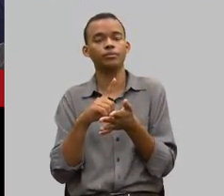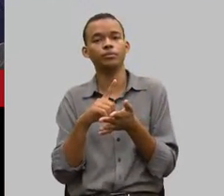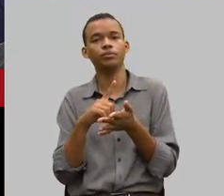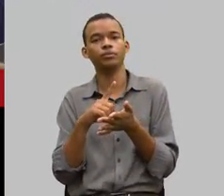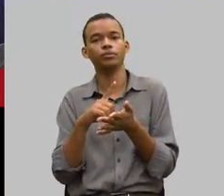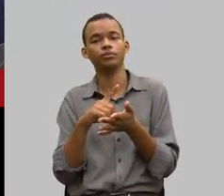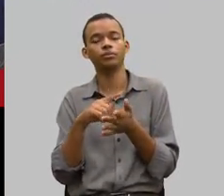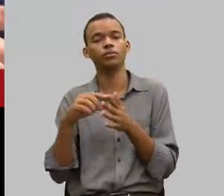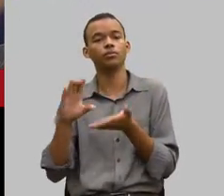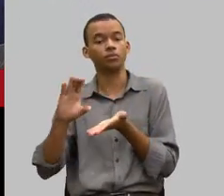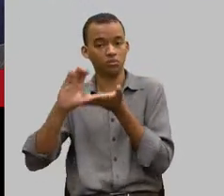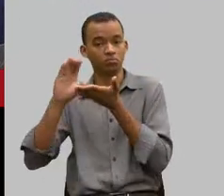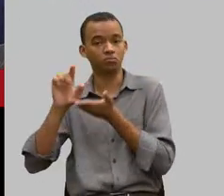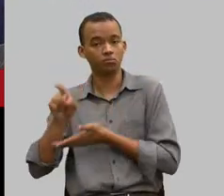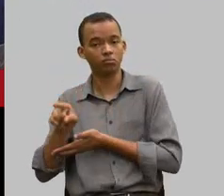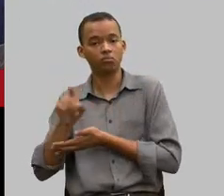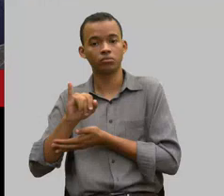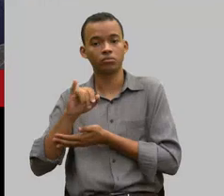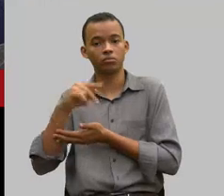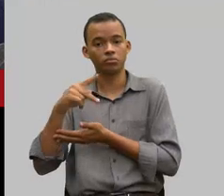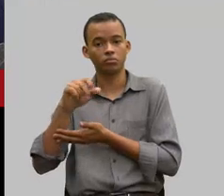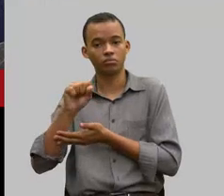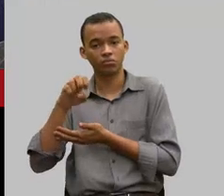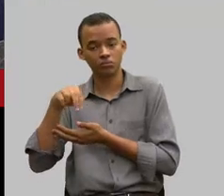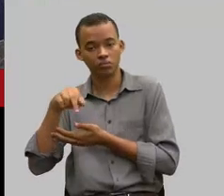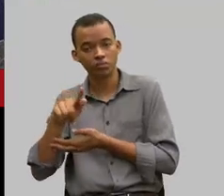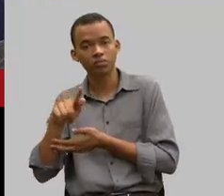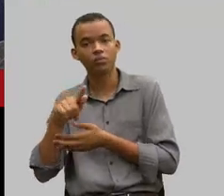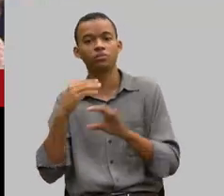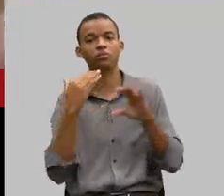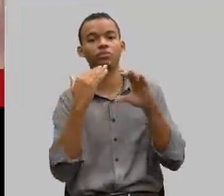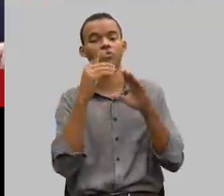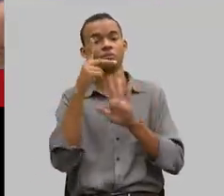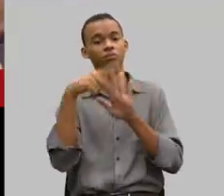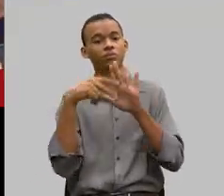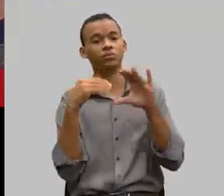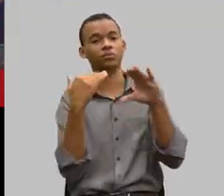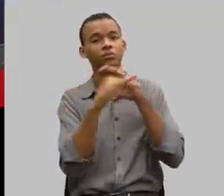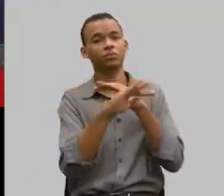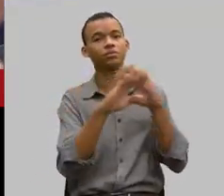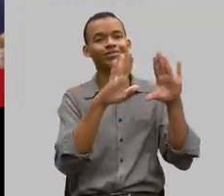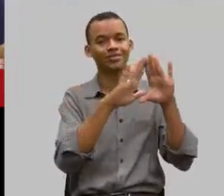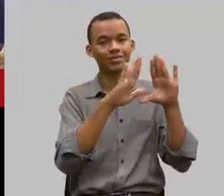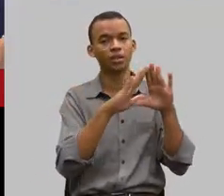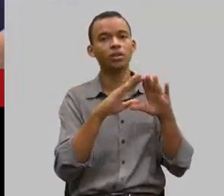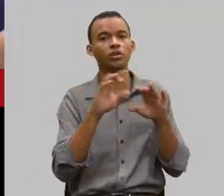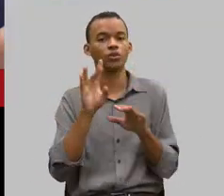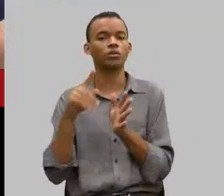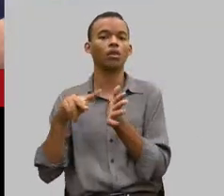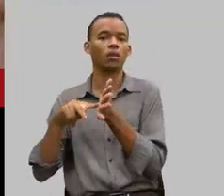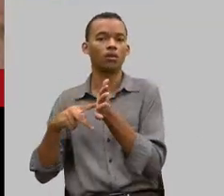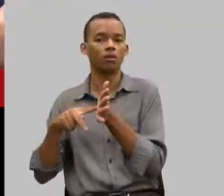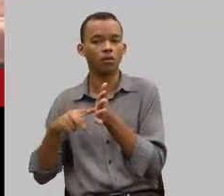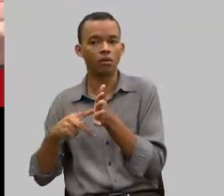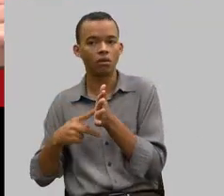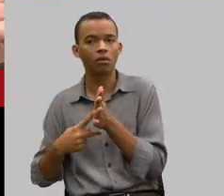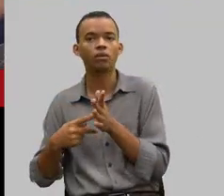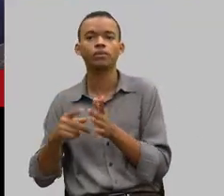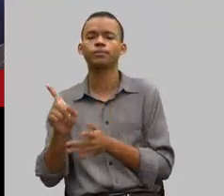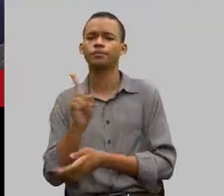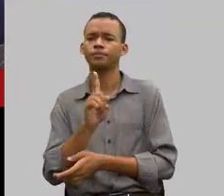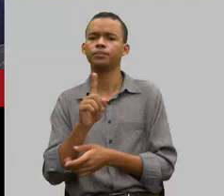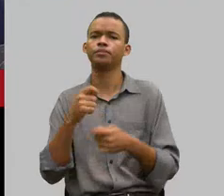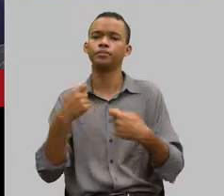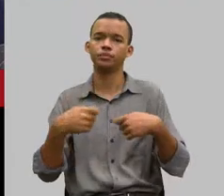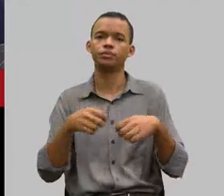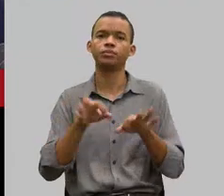ipseng antes que o projeto fosse encaminhado à casa não basta ter reunião com o sindicatos eu não tô falando sobre isso tinha que ter deliberação